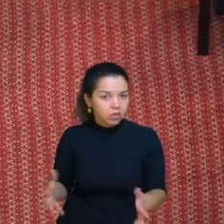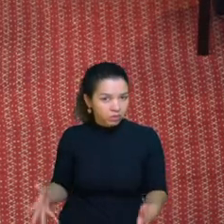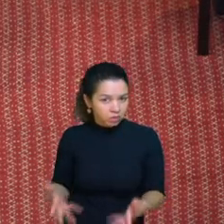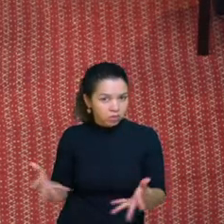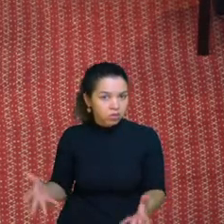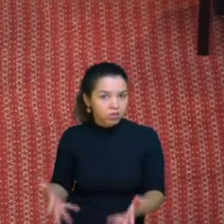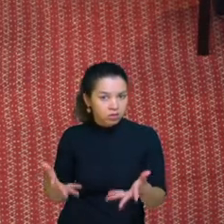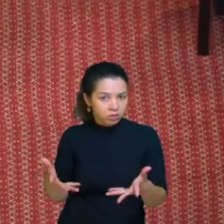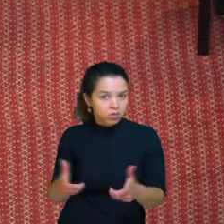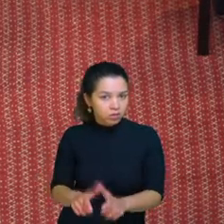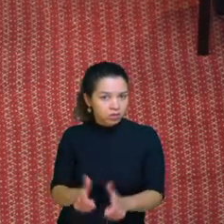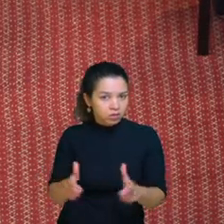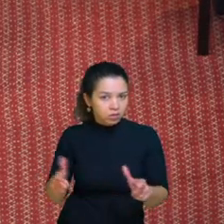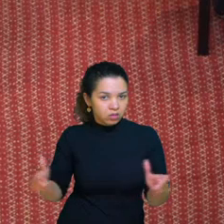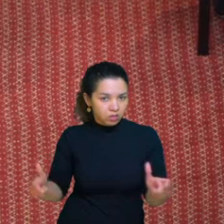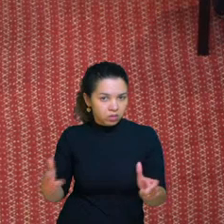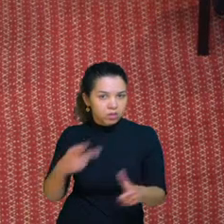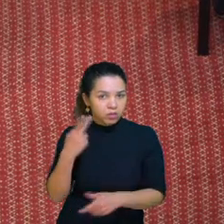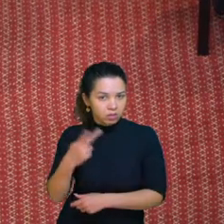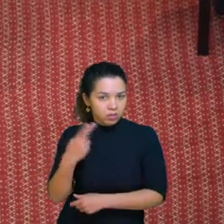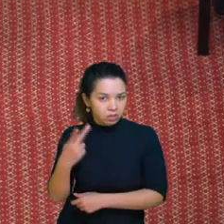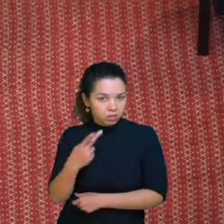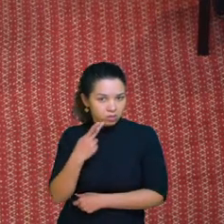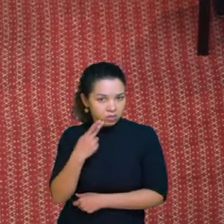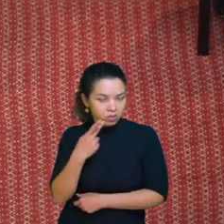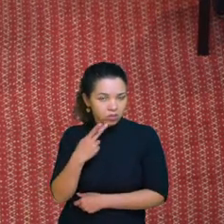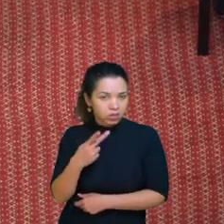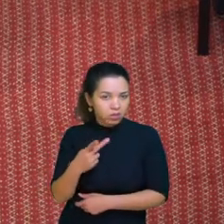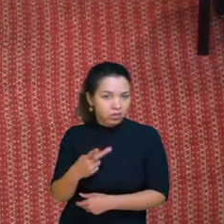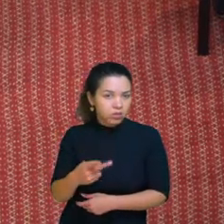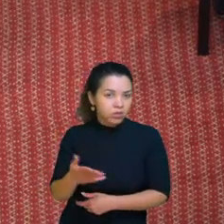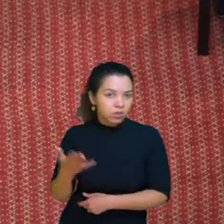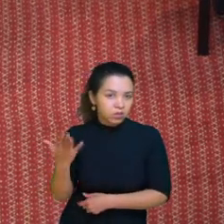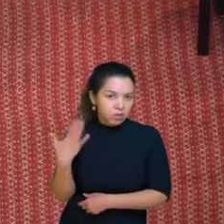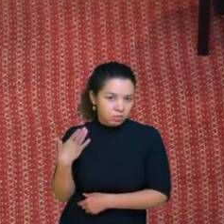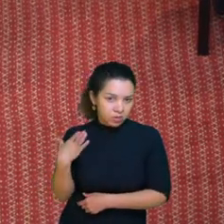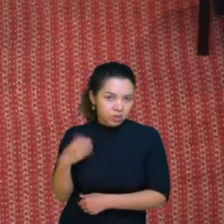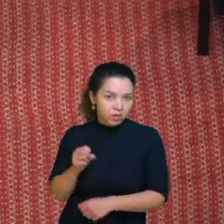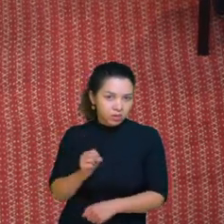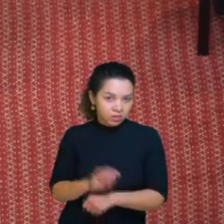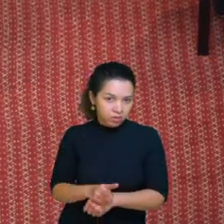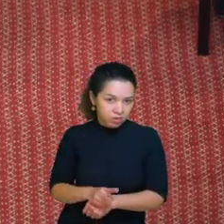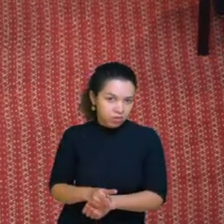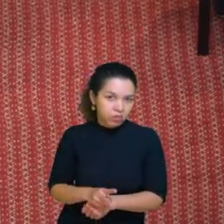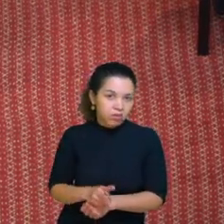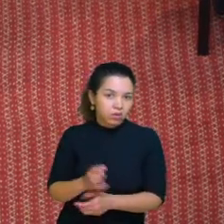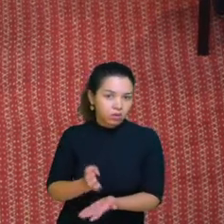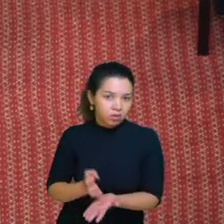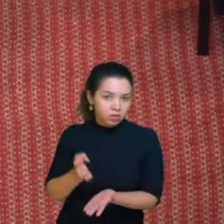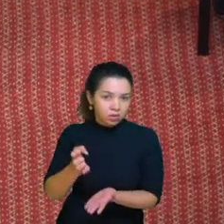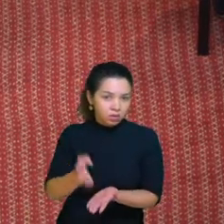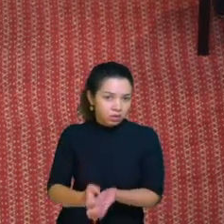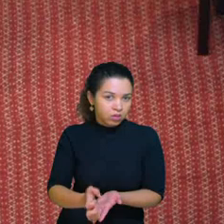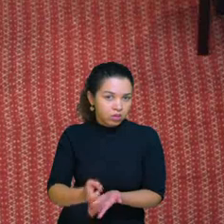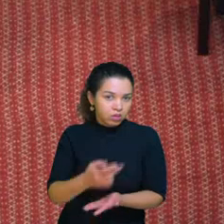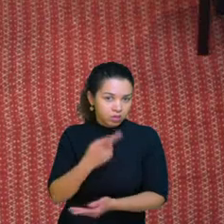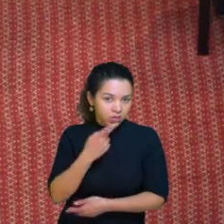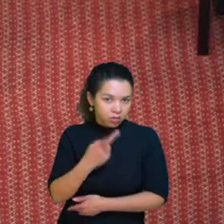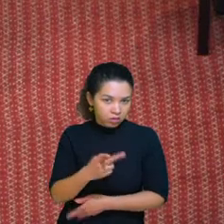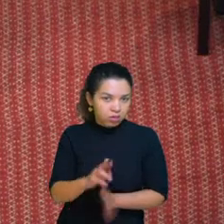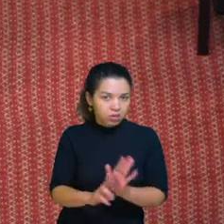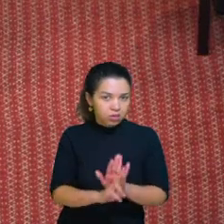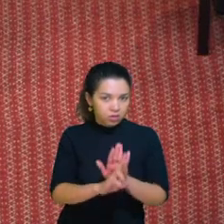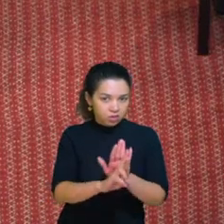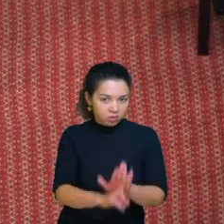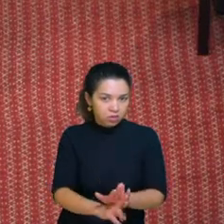ampliar essas políticas e com isso lá na minha vaga onde eu estava efetivo eu aqui f representando